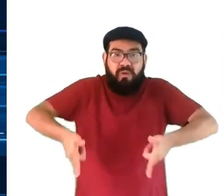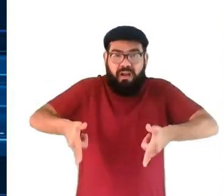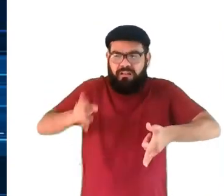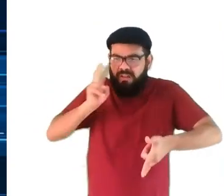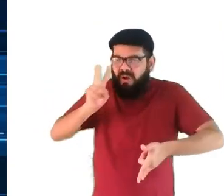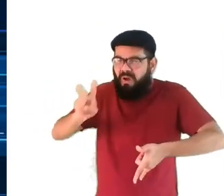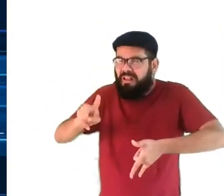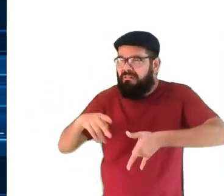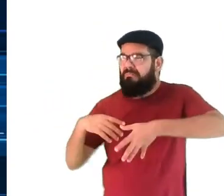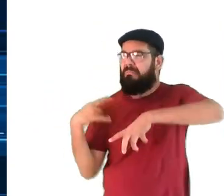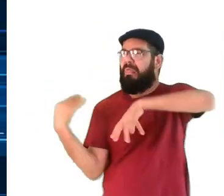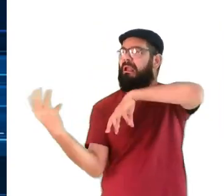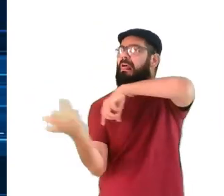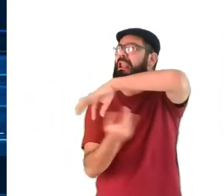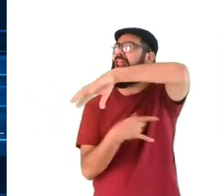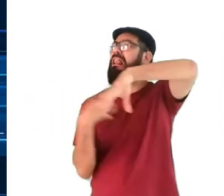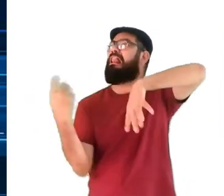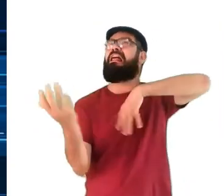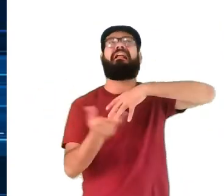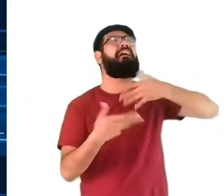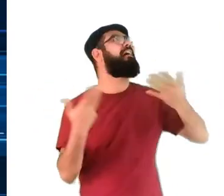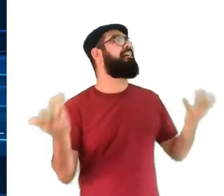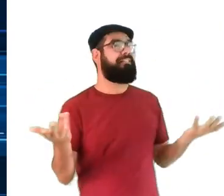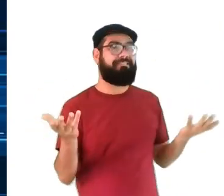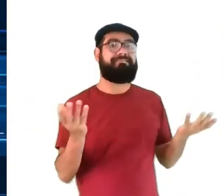que se apresenta. Muito bem, uma outra